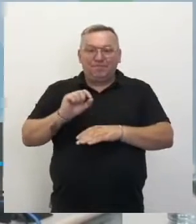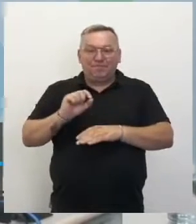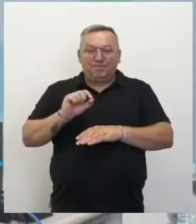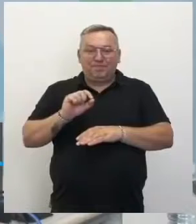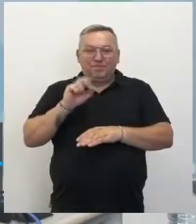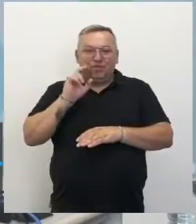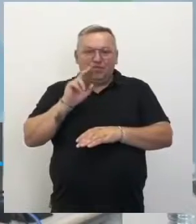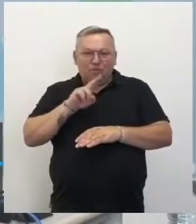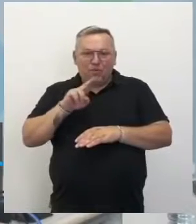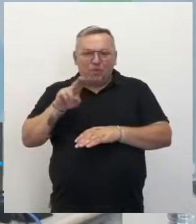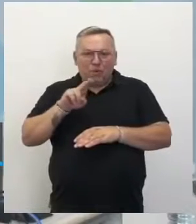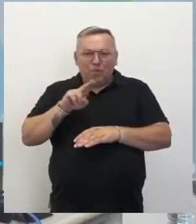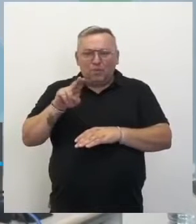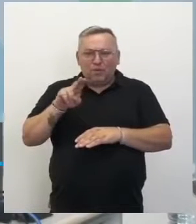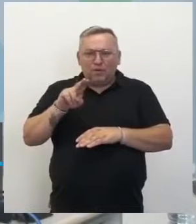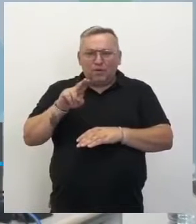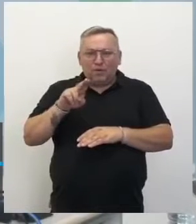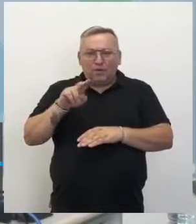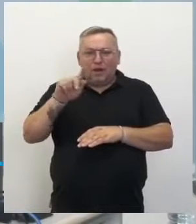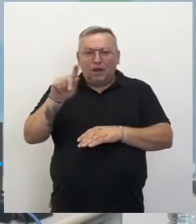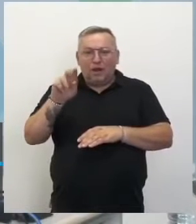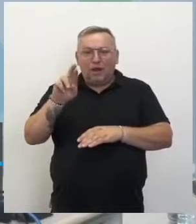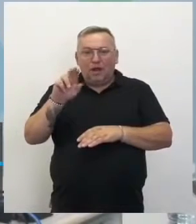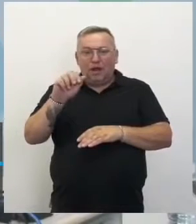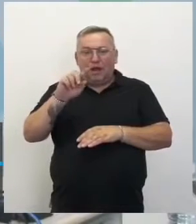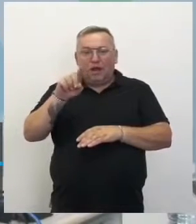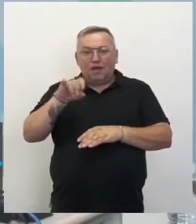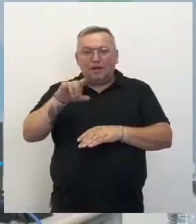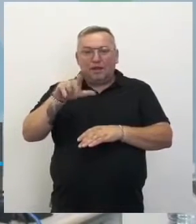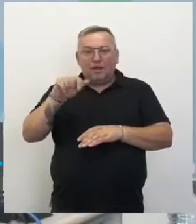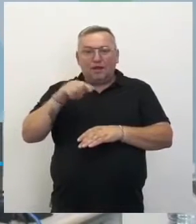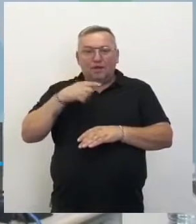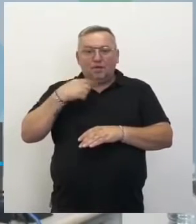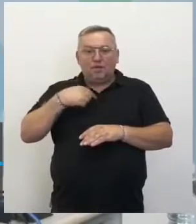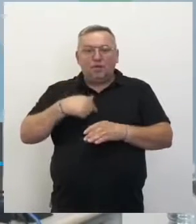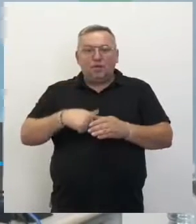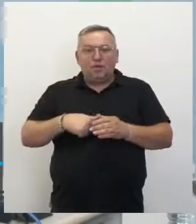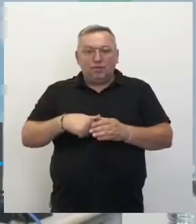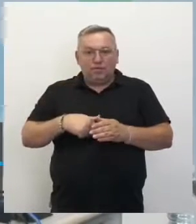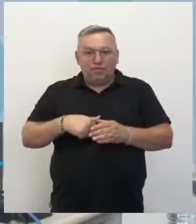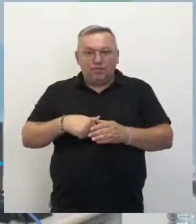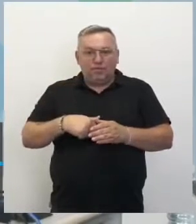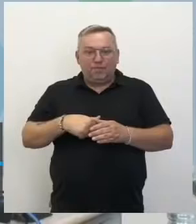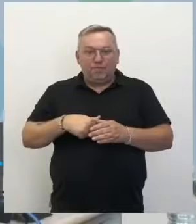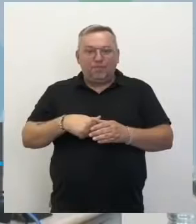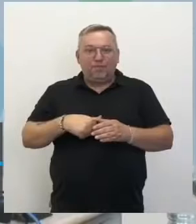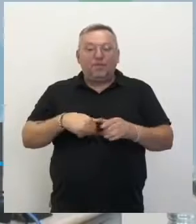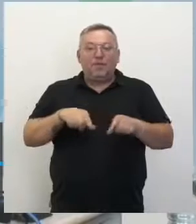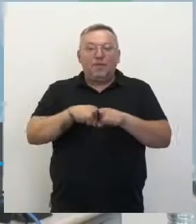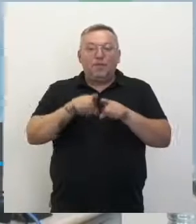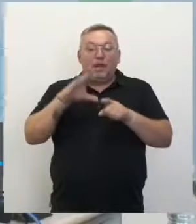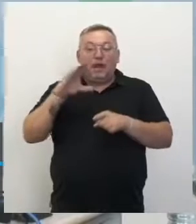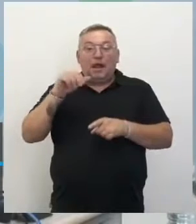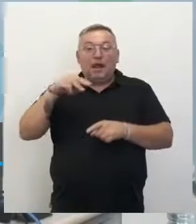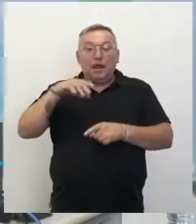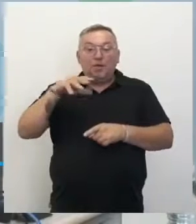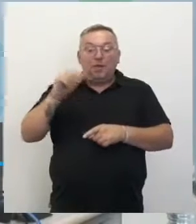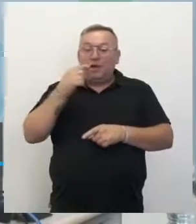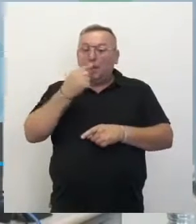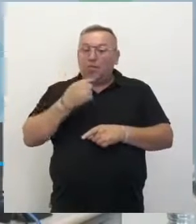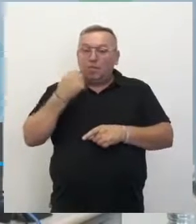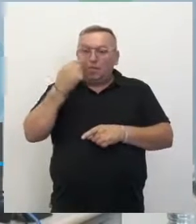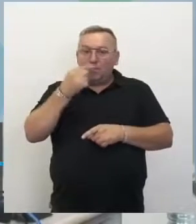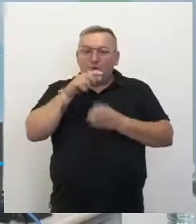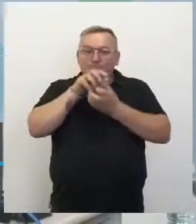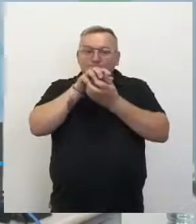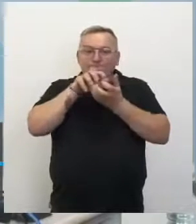deixa eu ver aqui, ó, da Graziela, que colocou no estômago. Sim. Tem a Camila, que colocou na boca, assim como